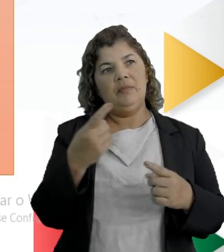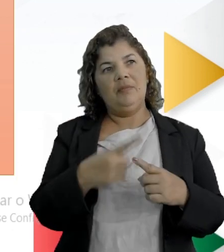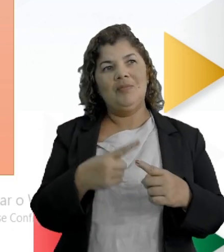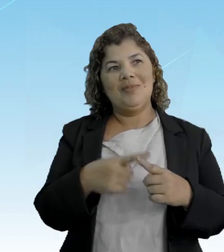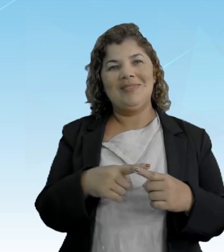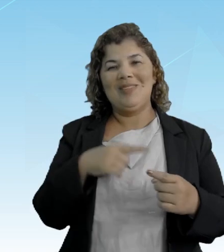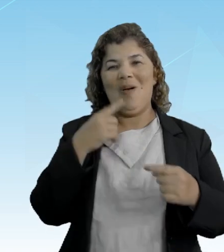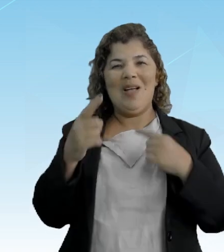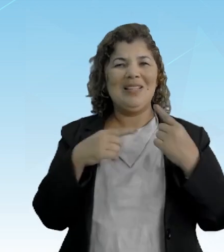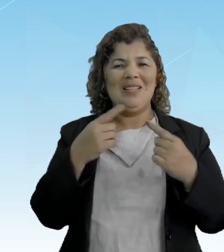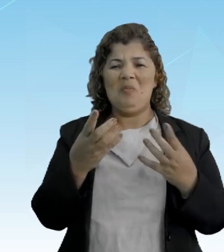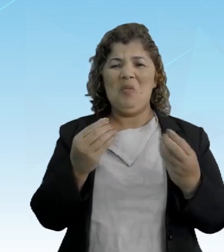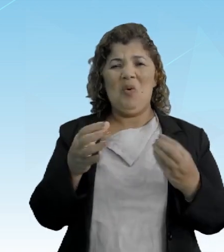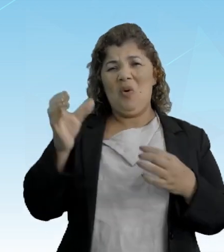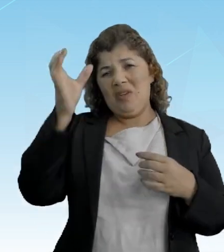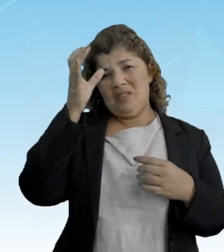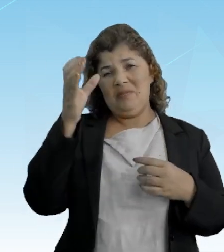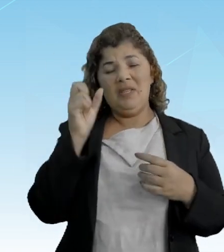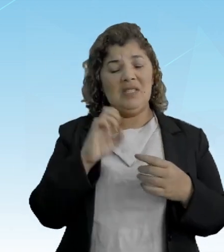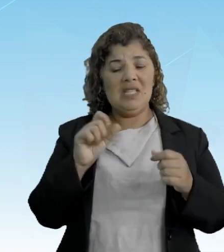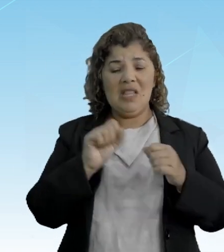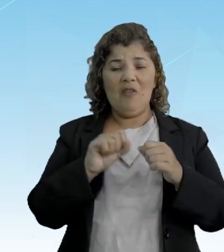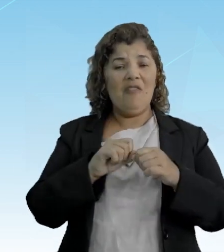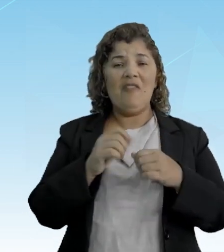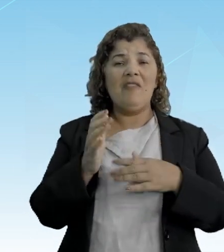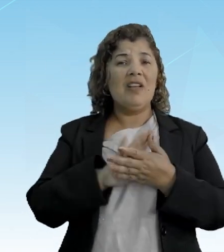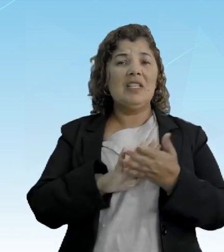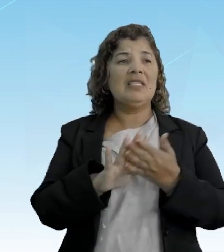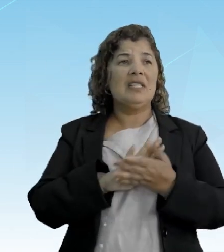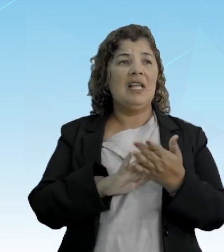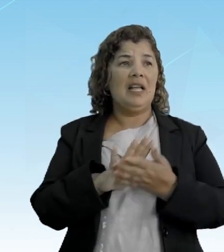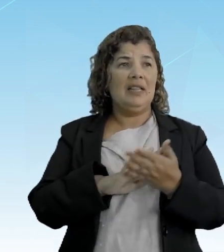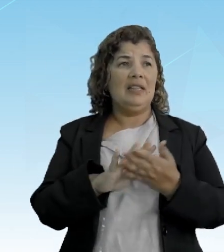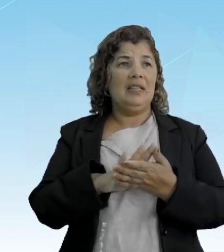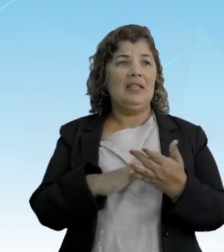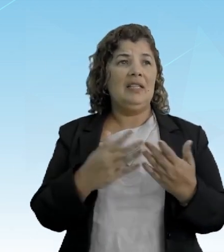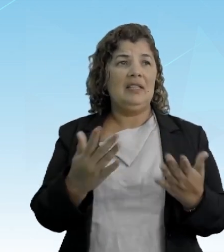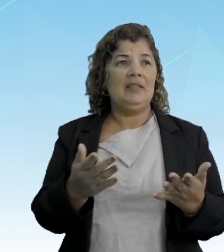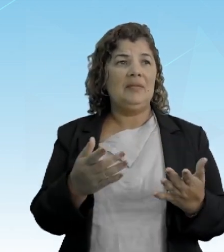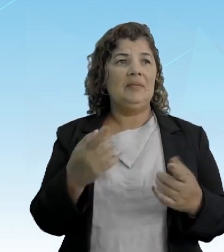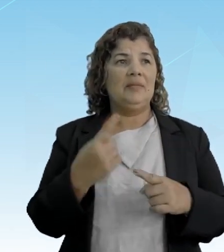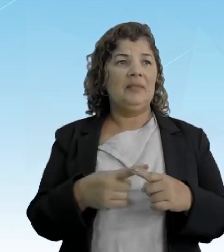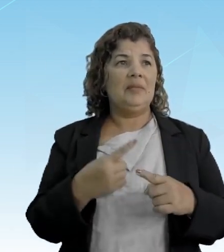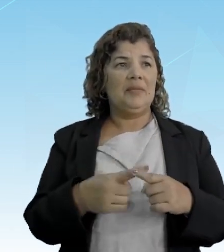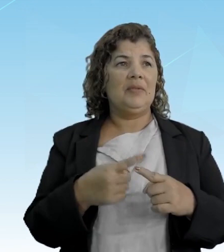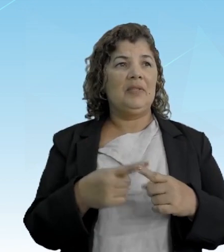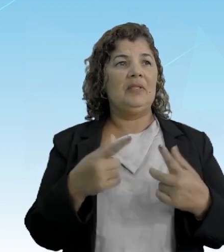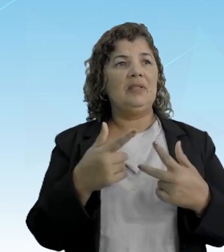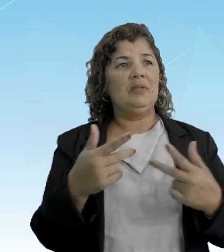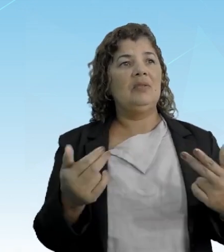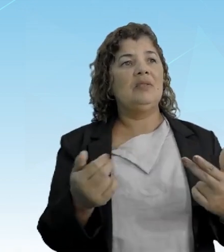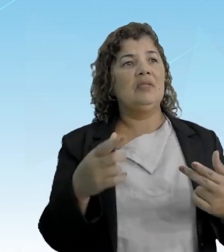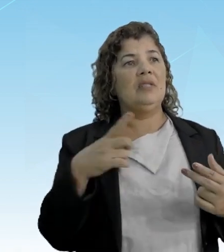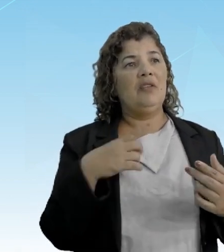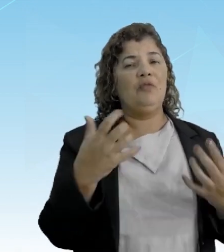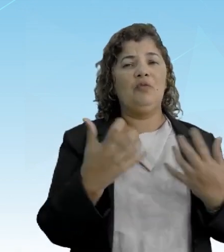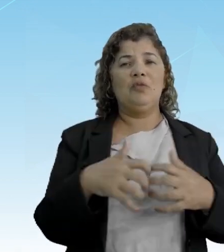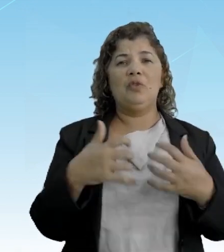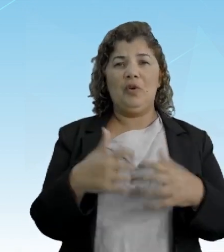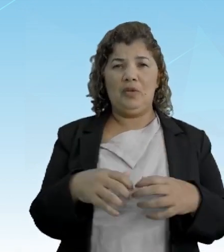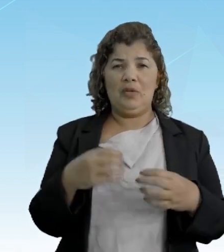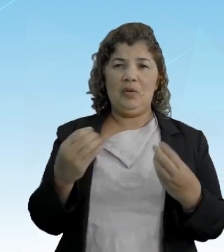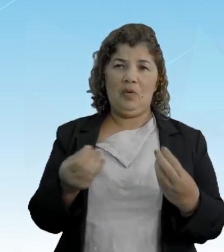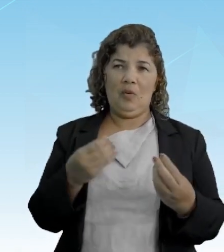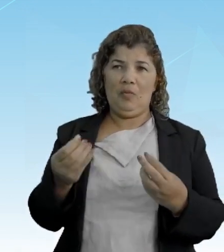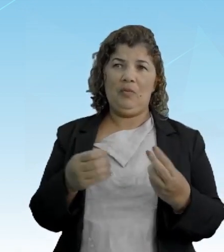termos muito conhecimento se nós não aplicarmos esse conhecimento. Porque as coisas funcionam, na verdade, da seguinte forma. Nós temos